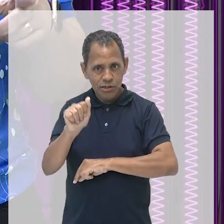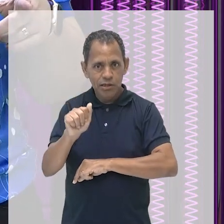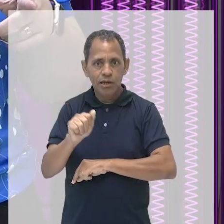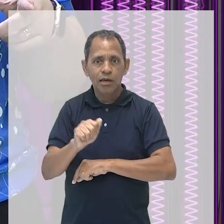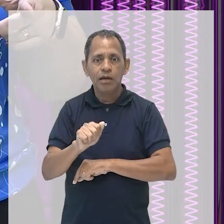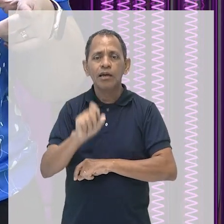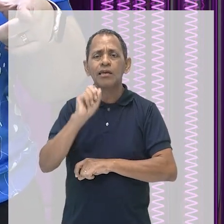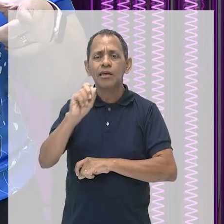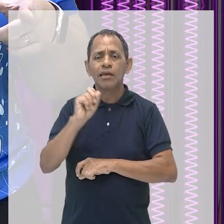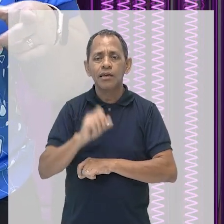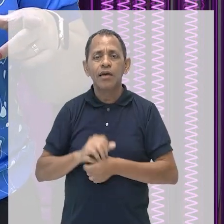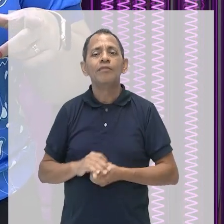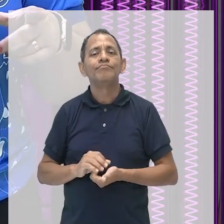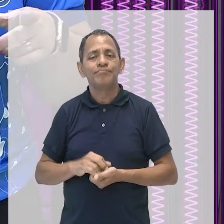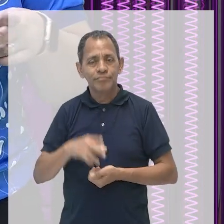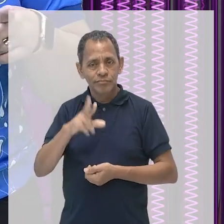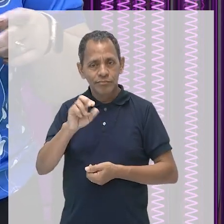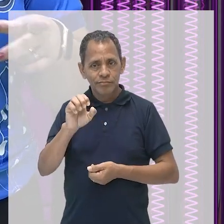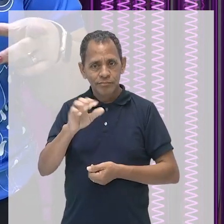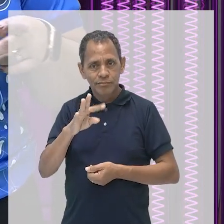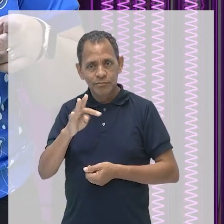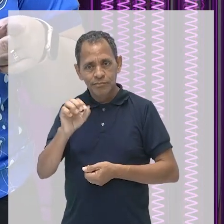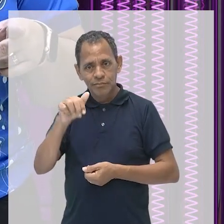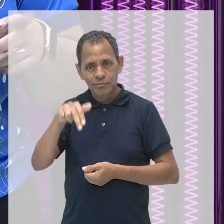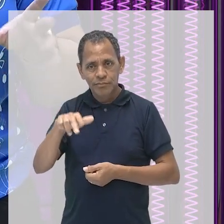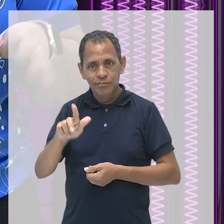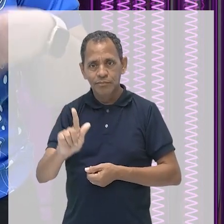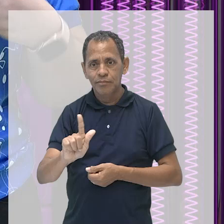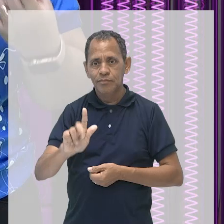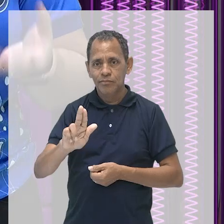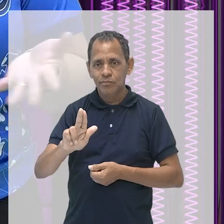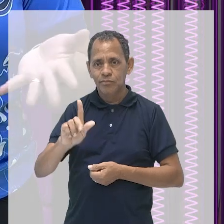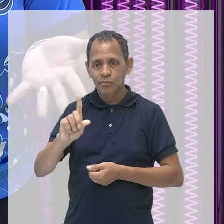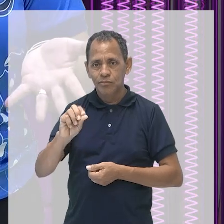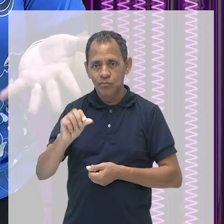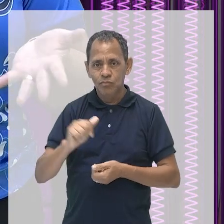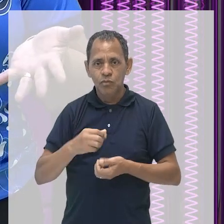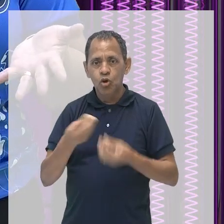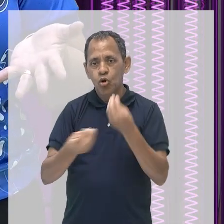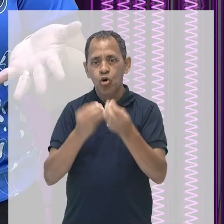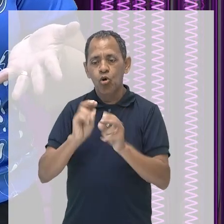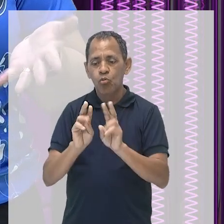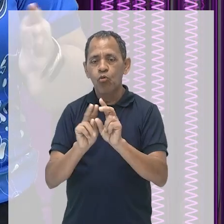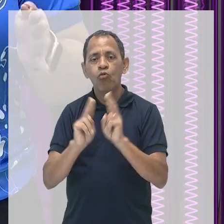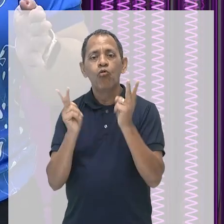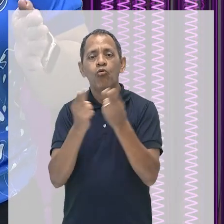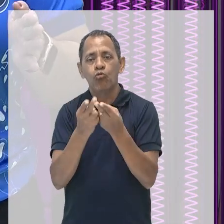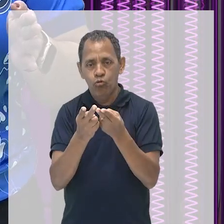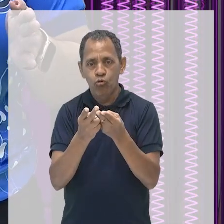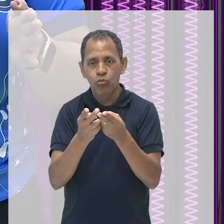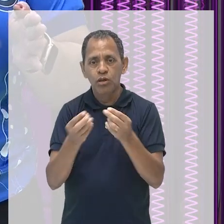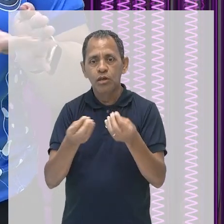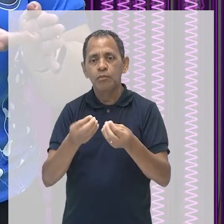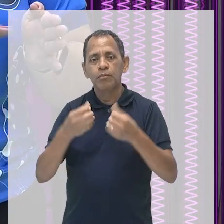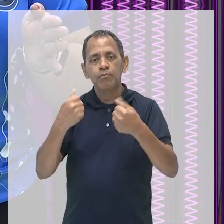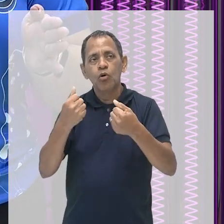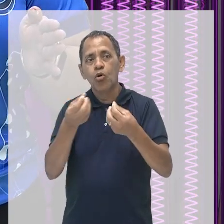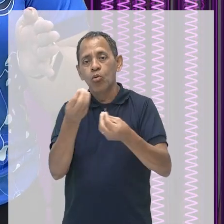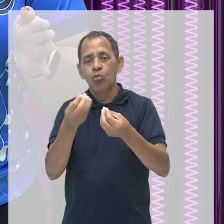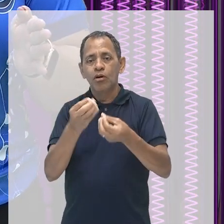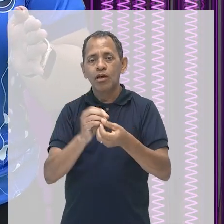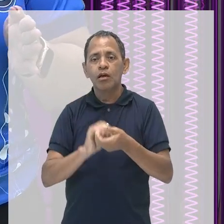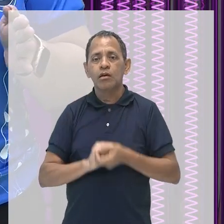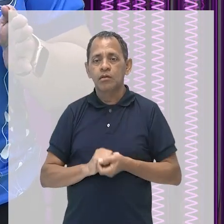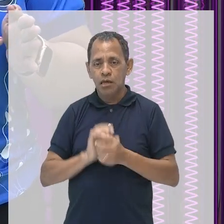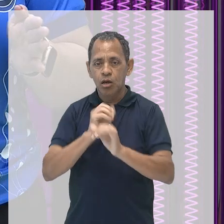um retângulo, né? Então, ali é a base. Como é que eu vou calcular o volume dessa caixa de sapato? Eu tenho que calcular a área